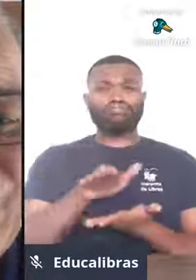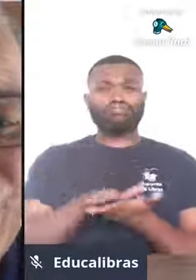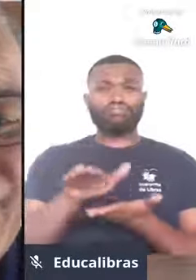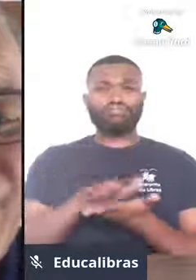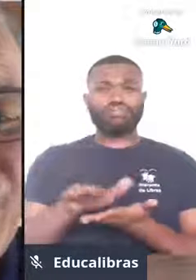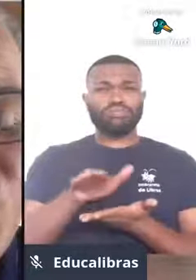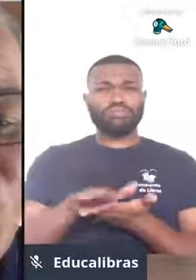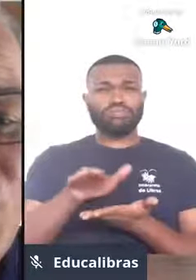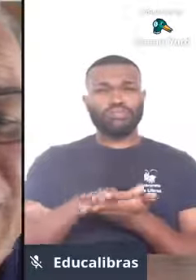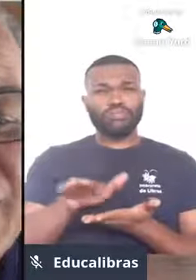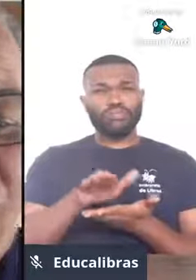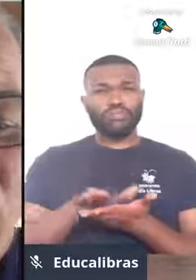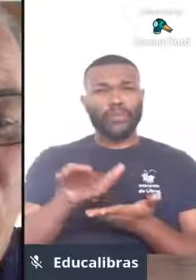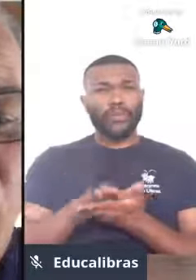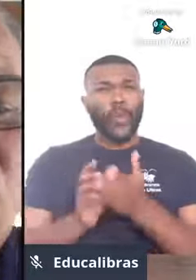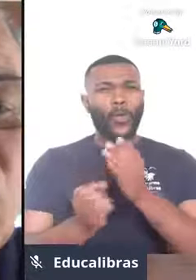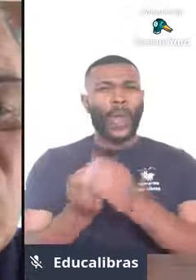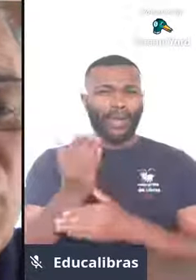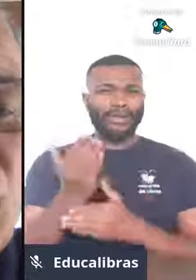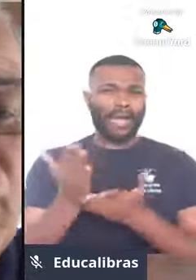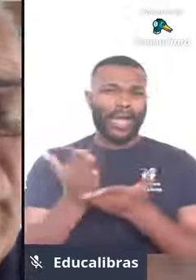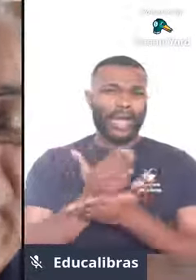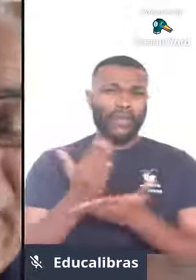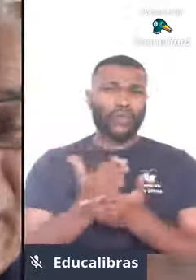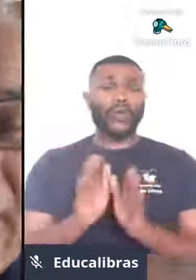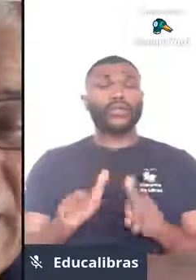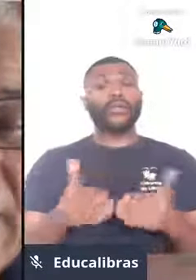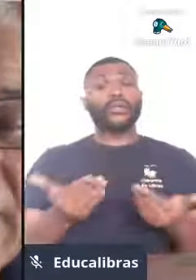fazer o lançamento e tudo mais. Então, optou-se por